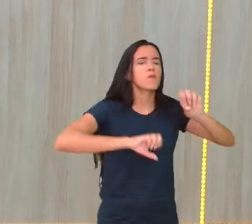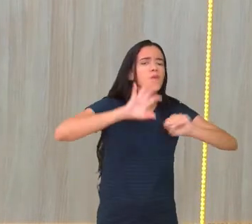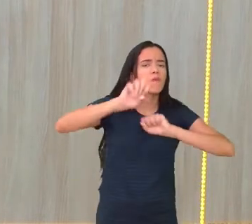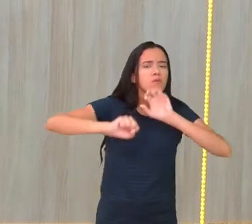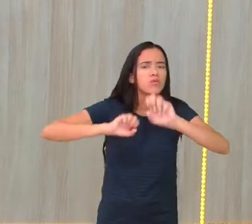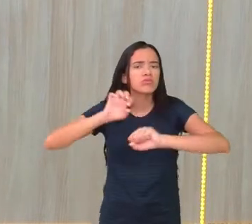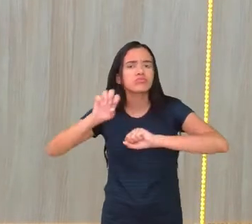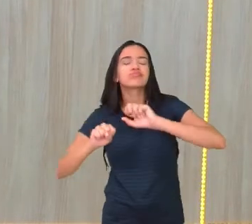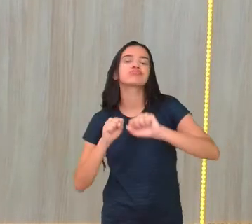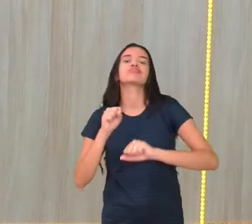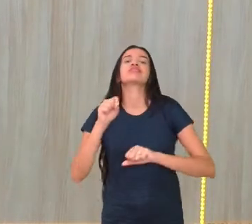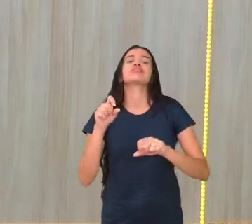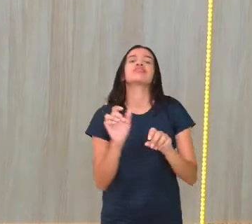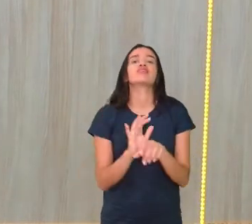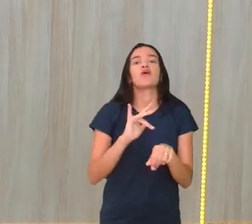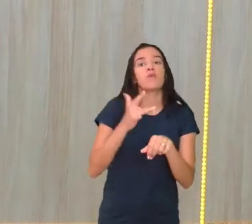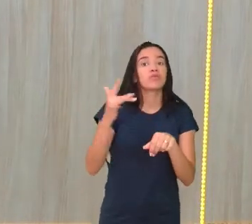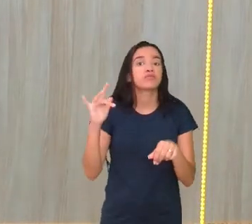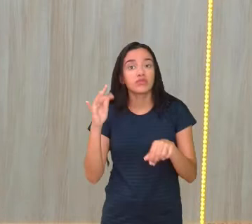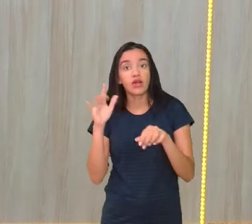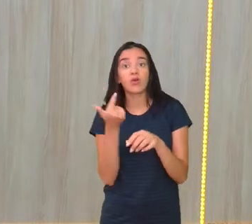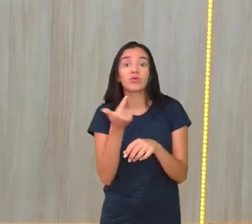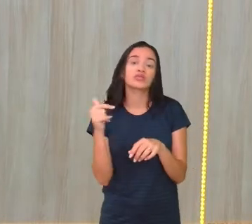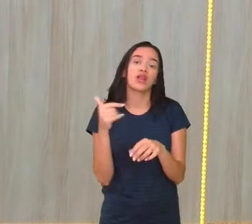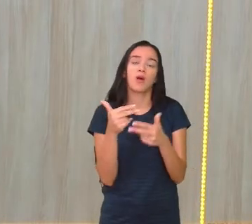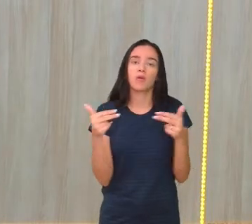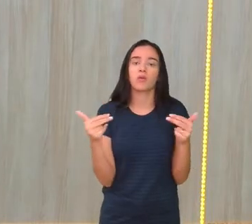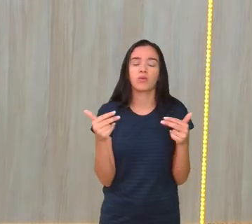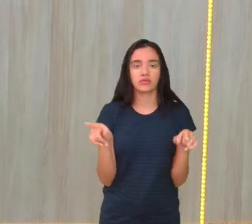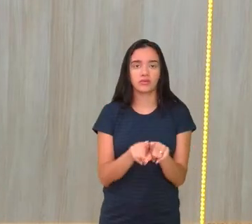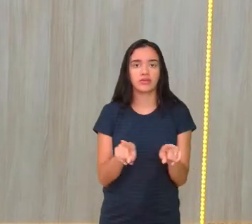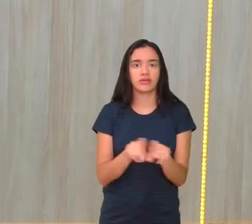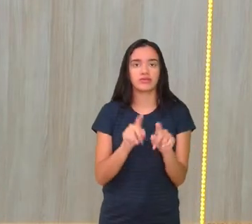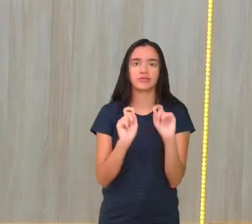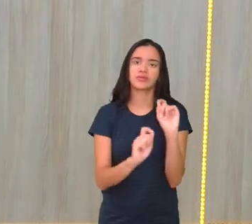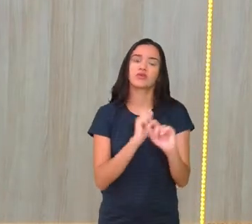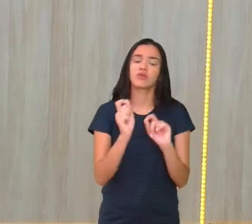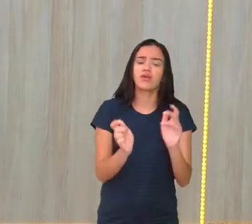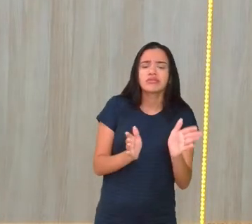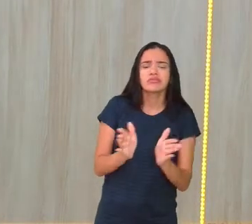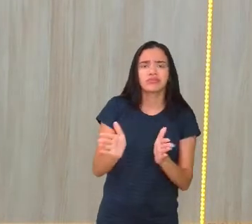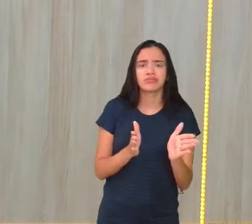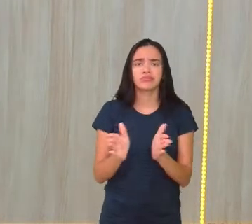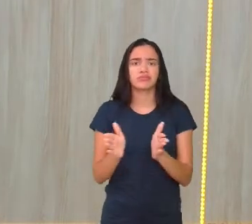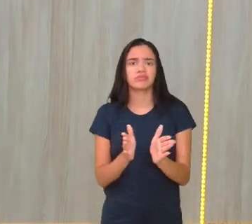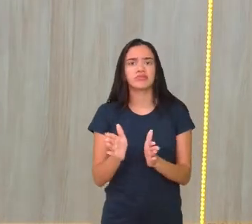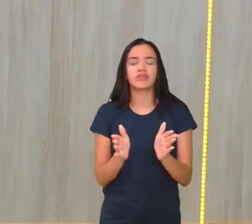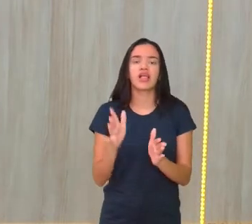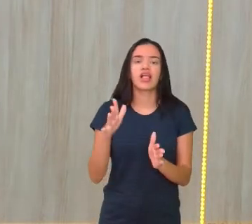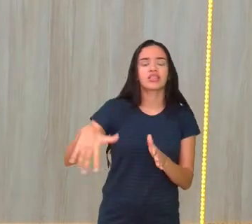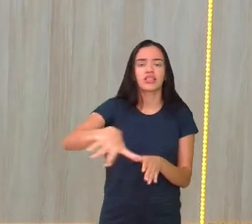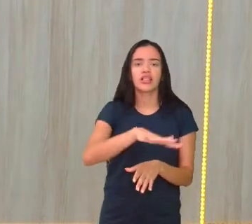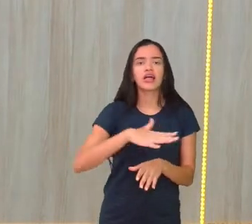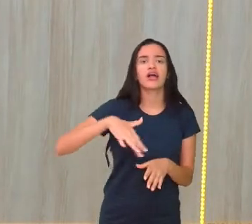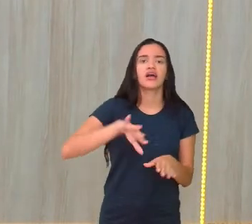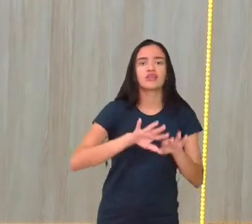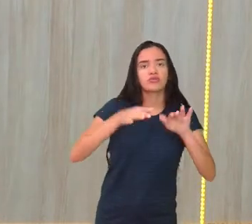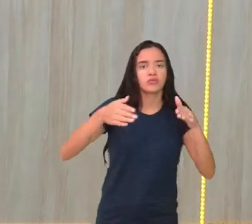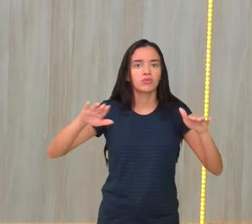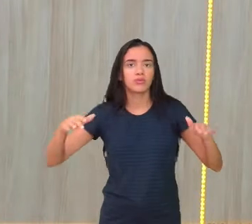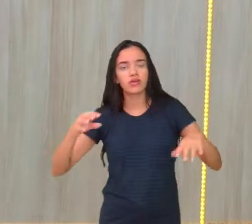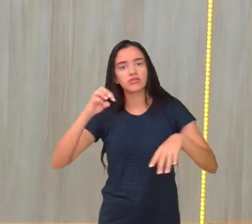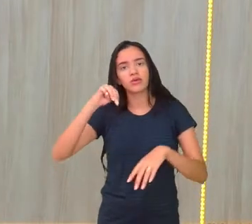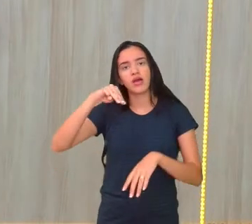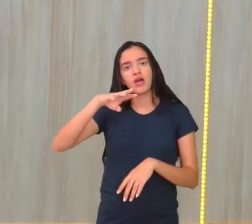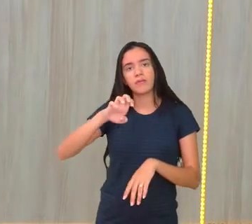metais nobres, né, ouro e prata. Outra coisa, nesse período, na região do Mar Mediterrâneo, que é